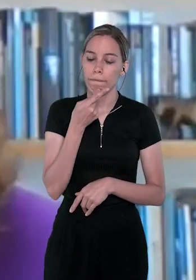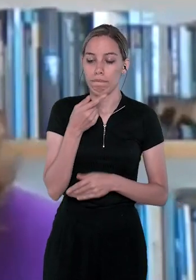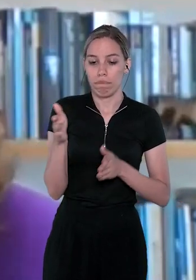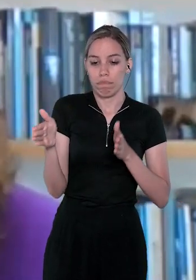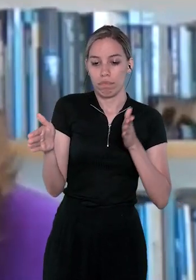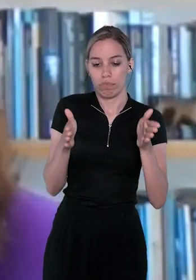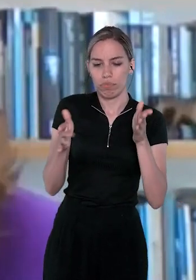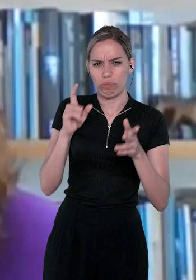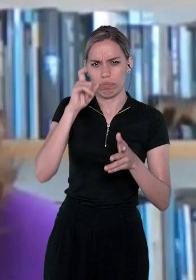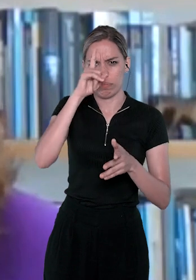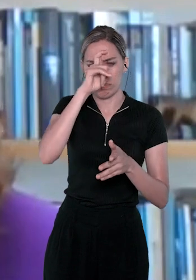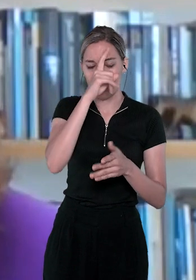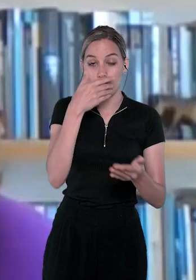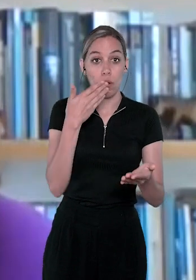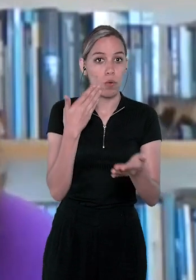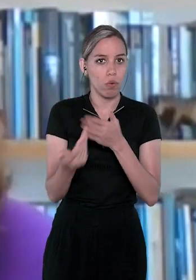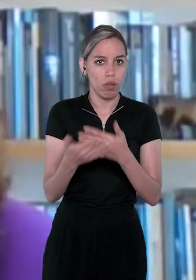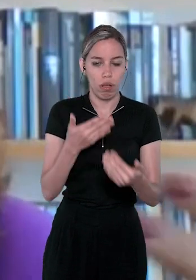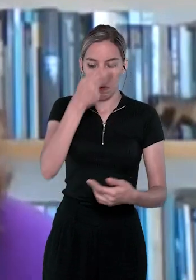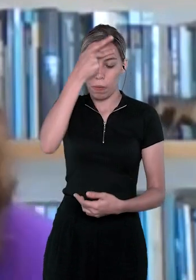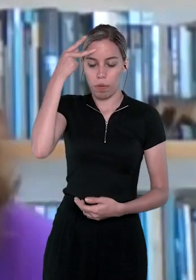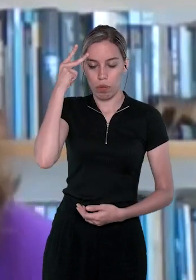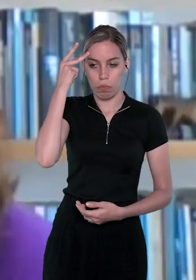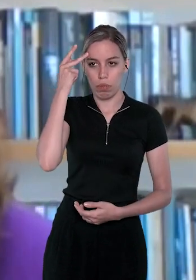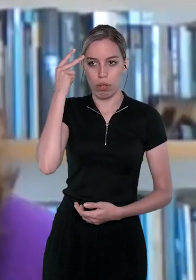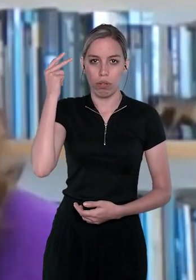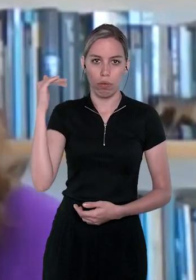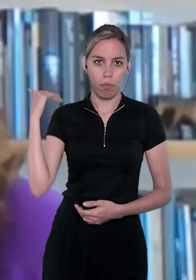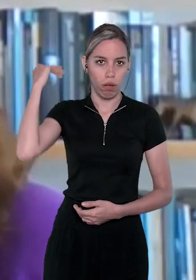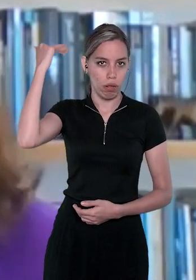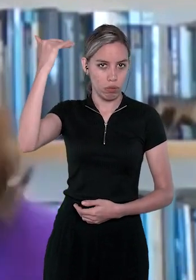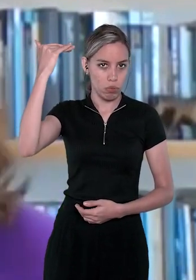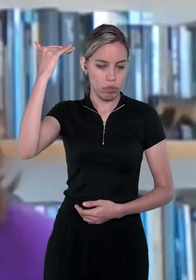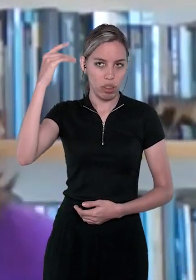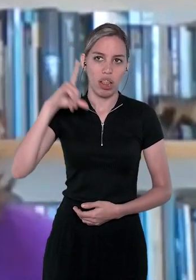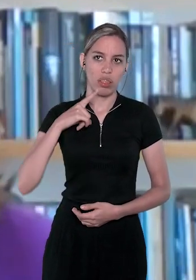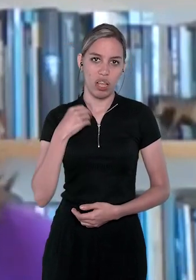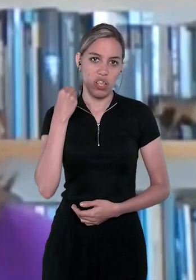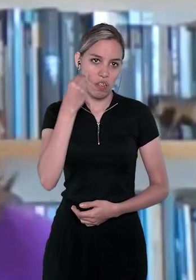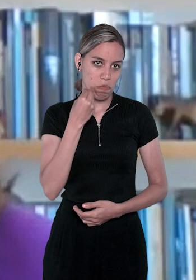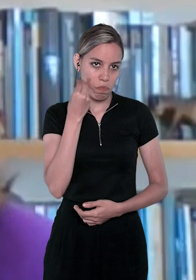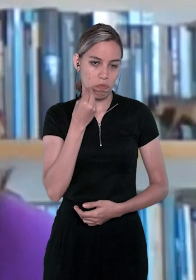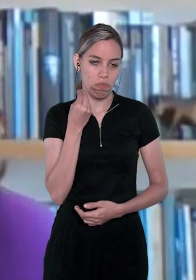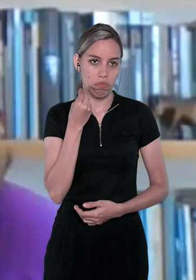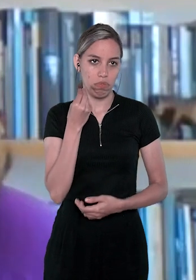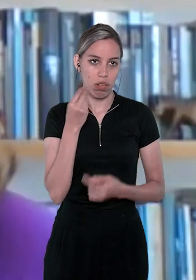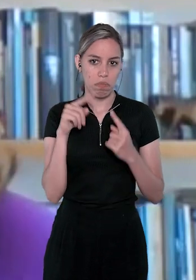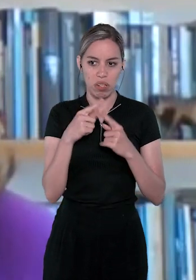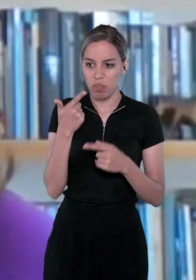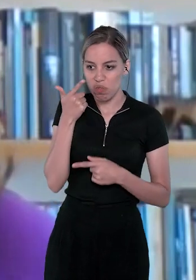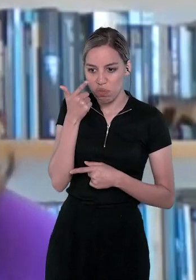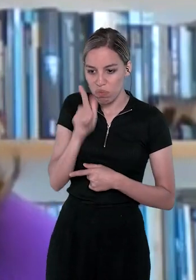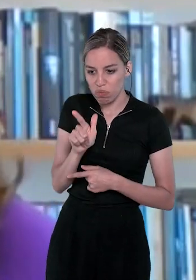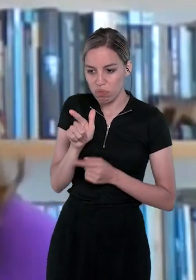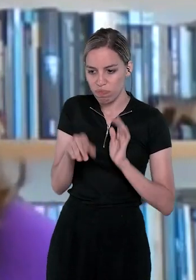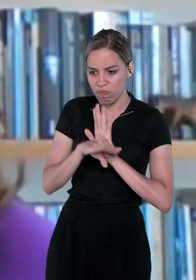difícil para qualquer adulto. Quem é adulto, quem viveu, quem tem experiência, não consegue dar conta desse momento, e de uma